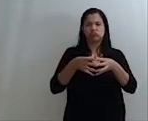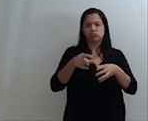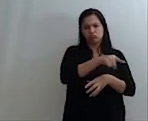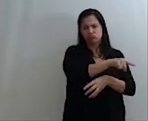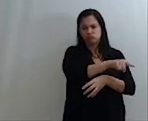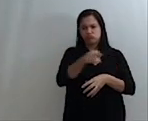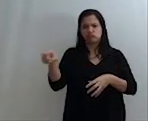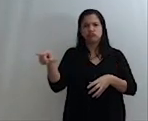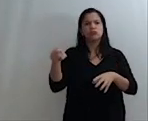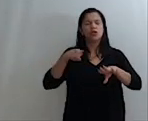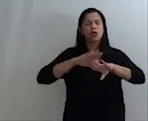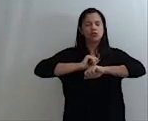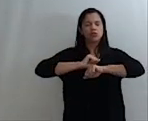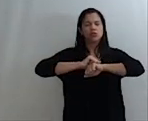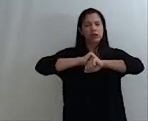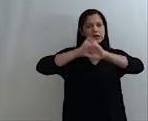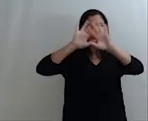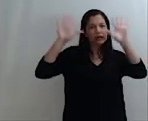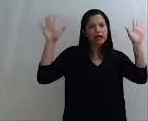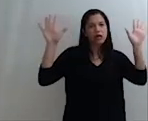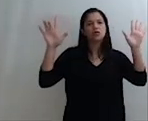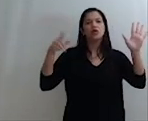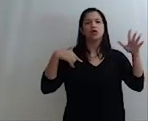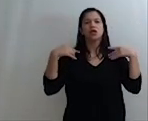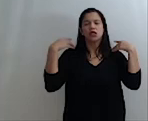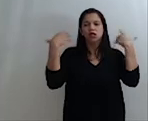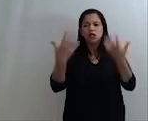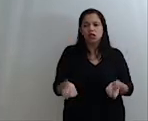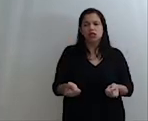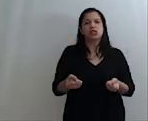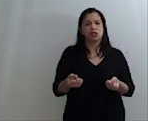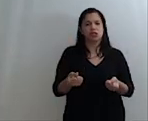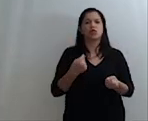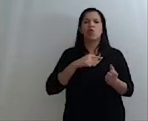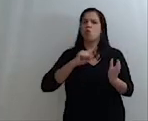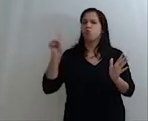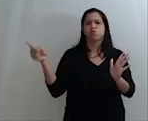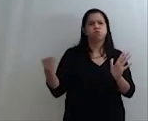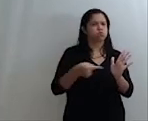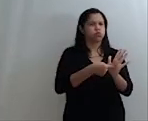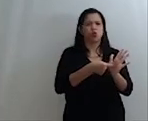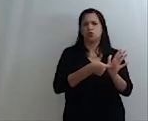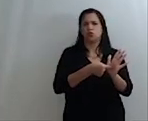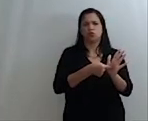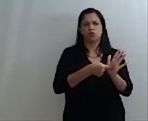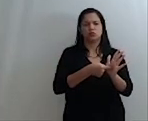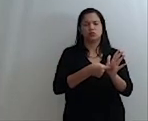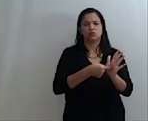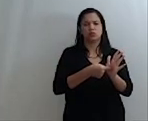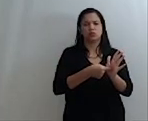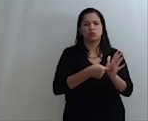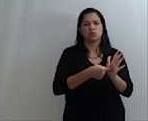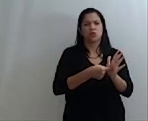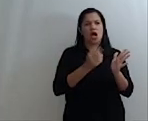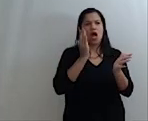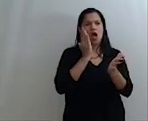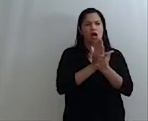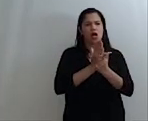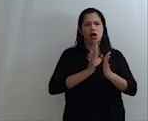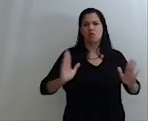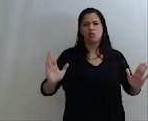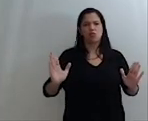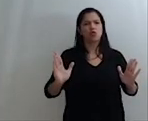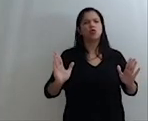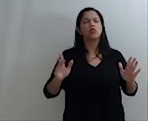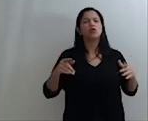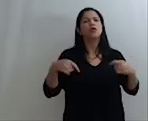eh eu proponho que nós realmente coloquemos um ponto final nessa história né E que passemos a exigir